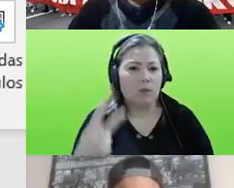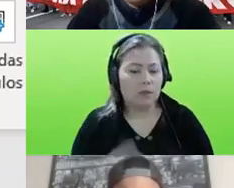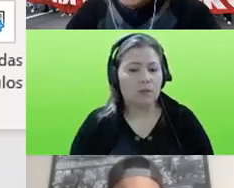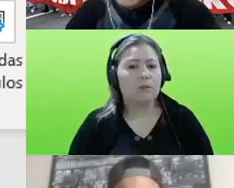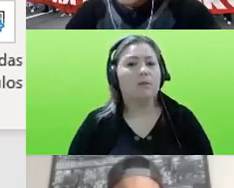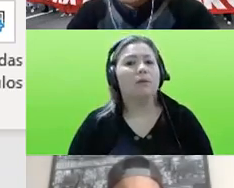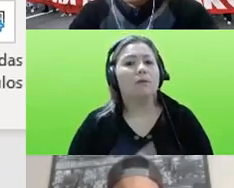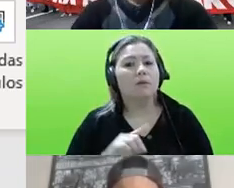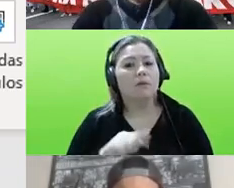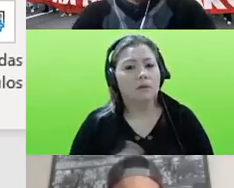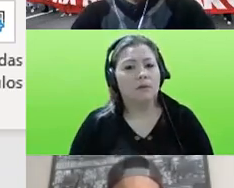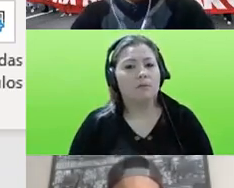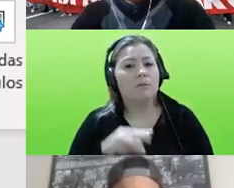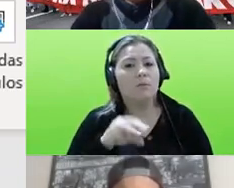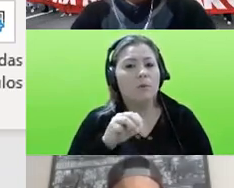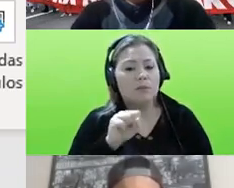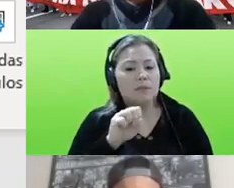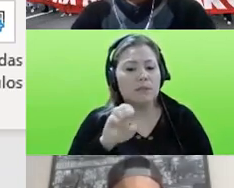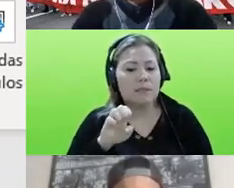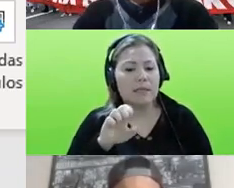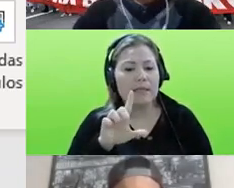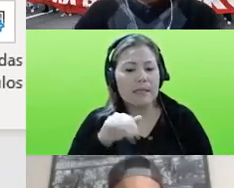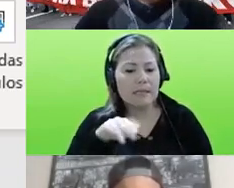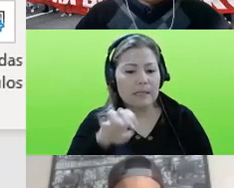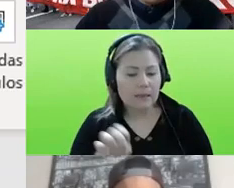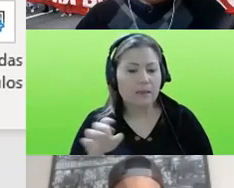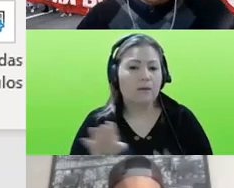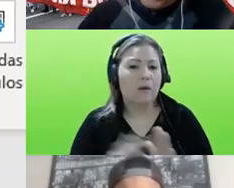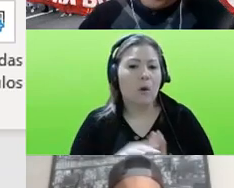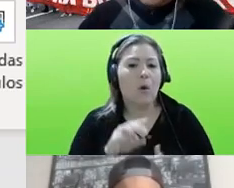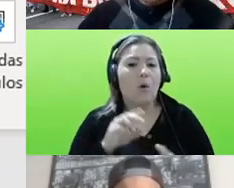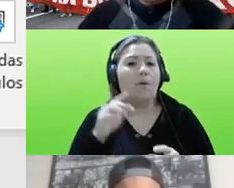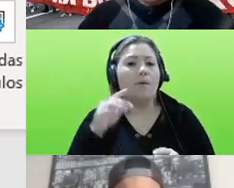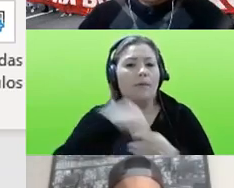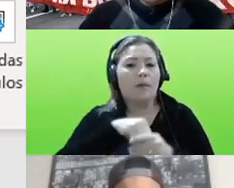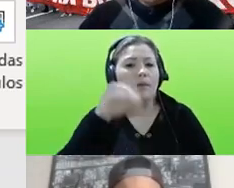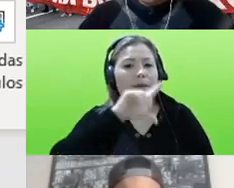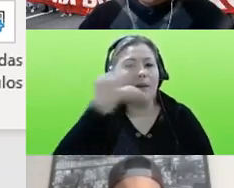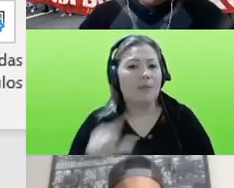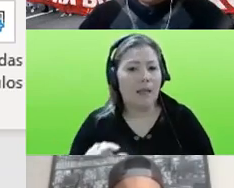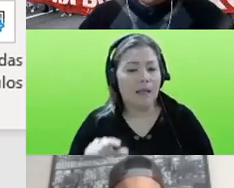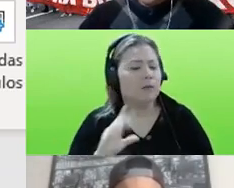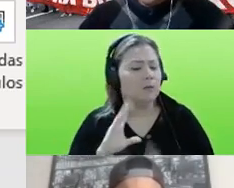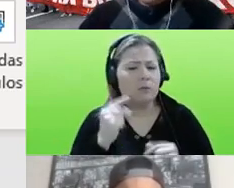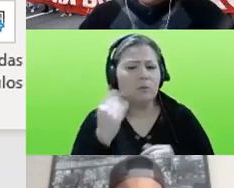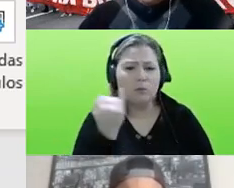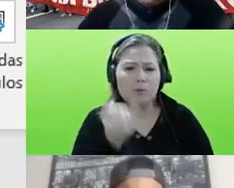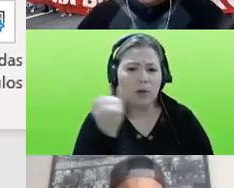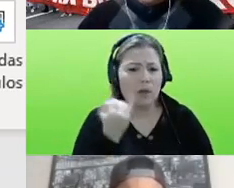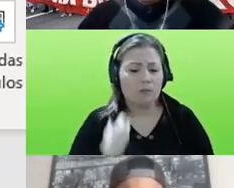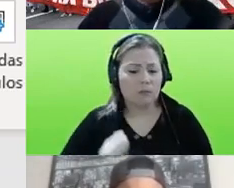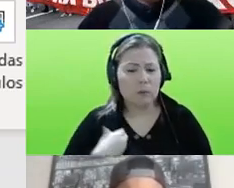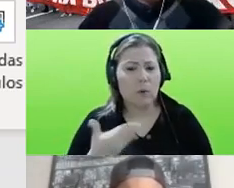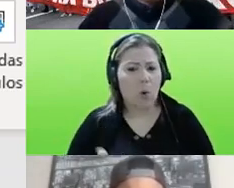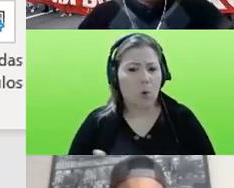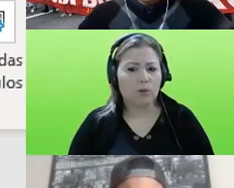1932, e Mussolini com o fascismo na Itália. Não é? Isso tudo é muito importante para os dias de hoje, quando